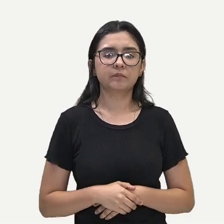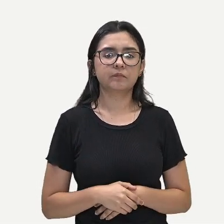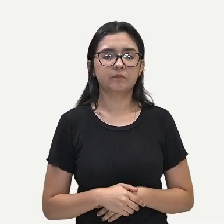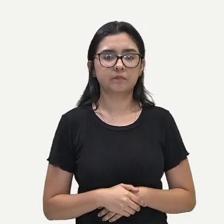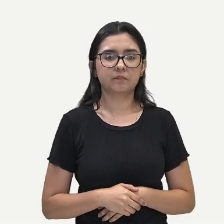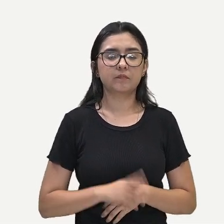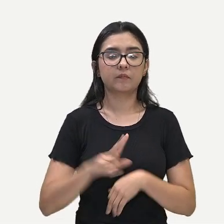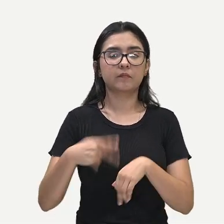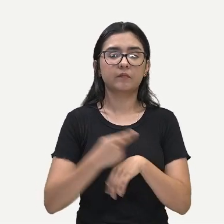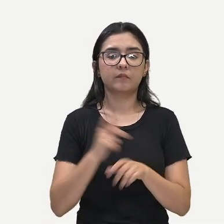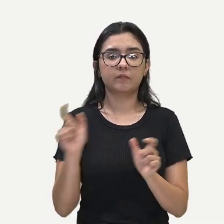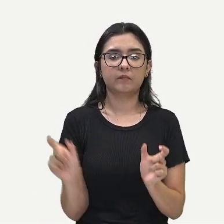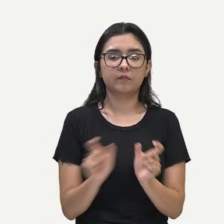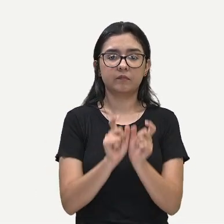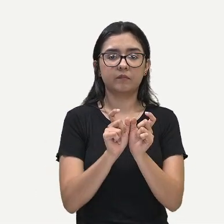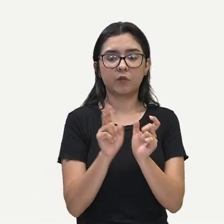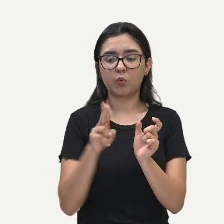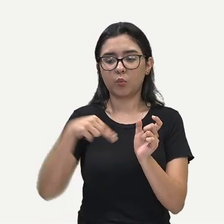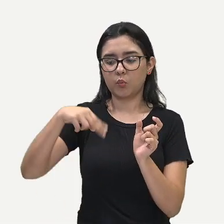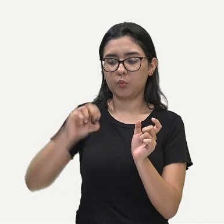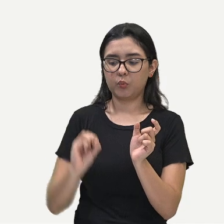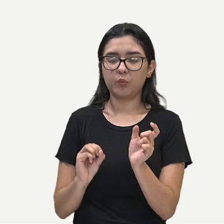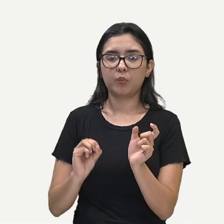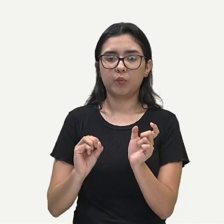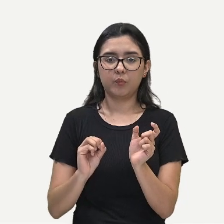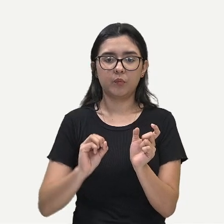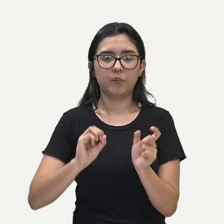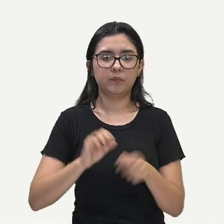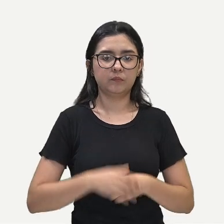depois acrescenta o número base.